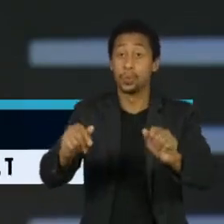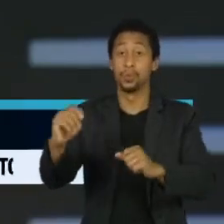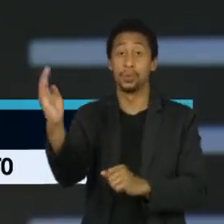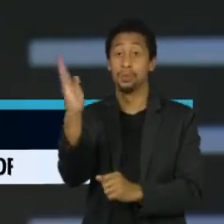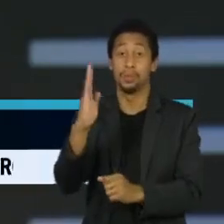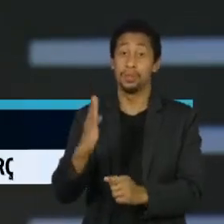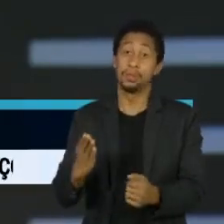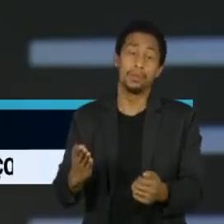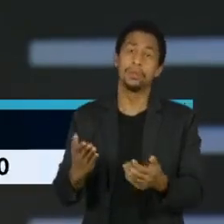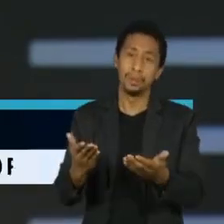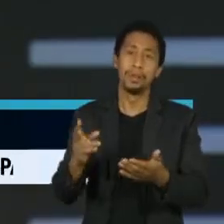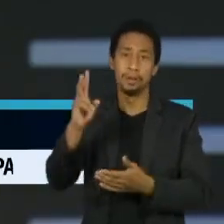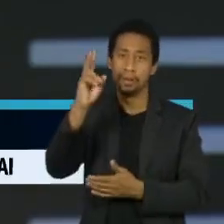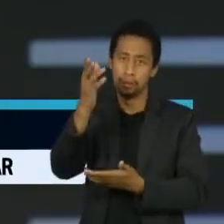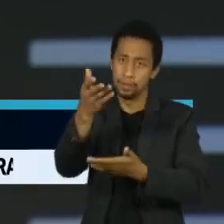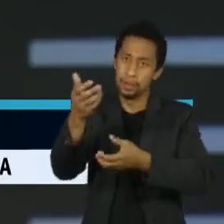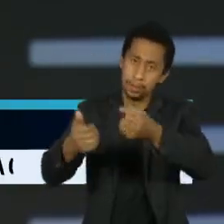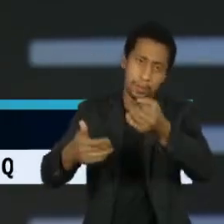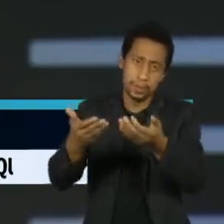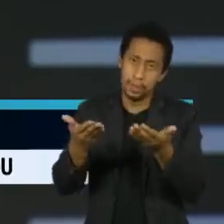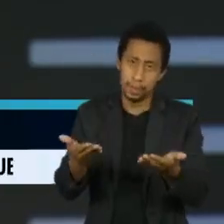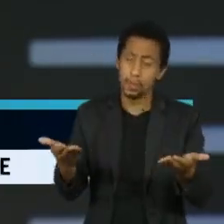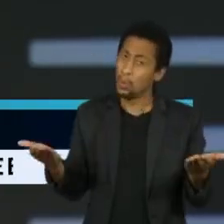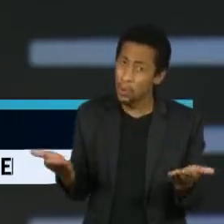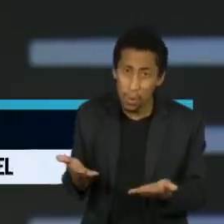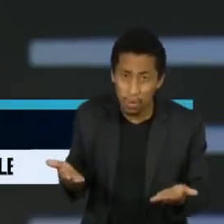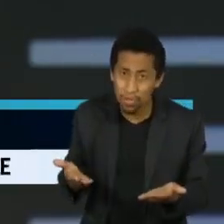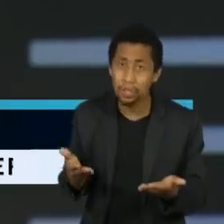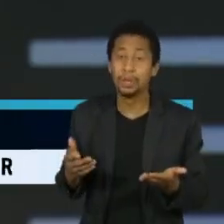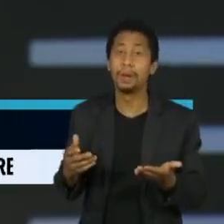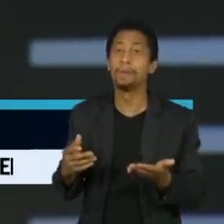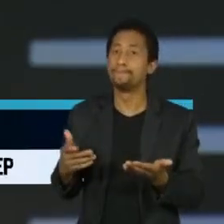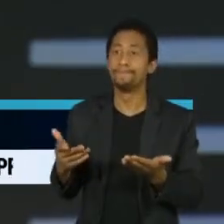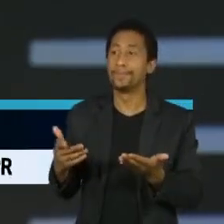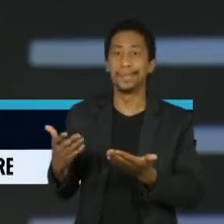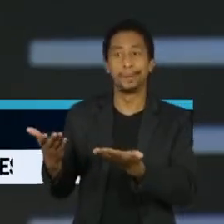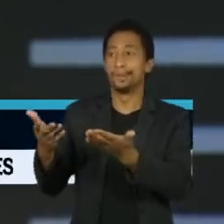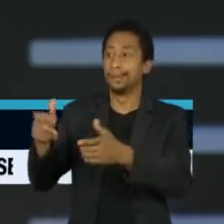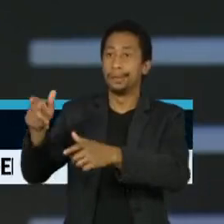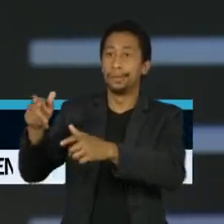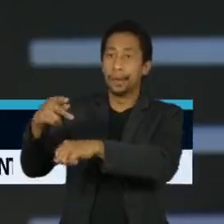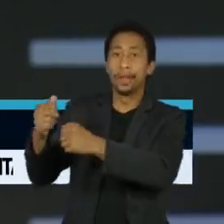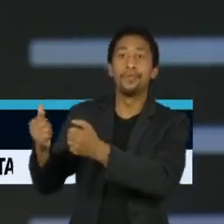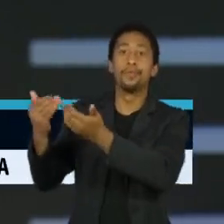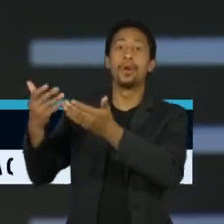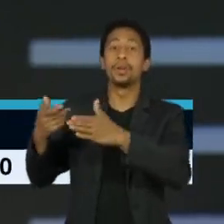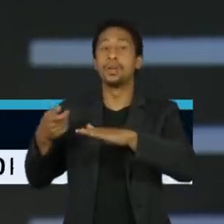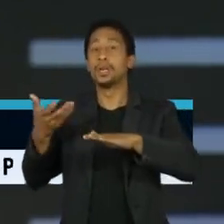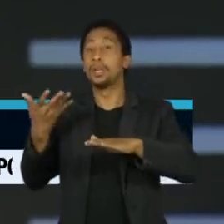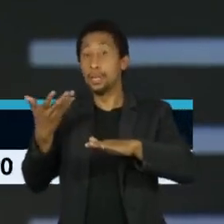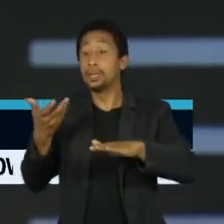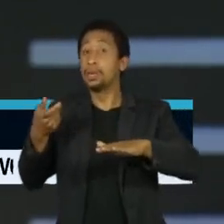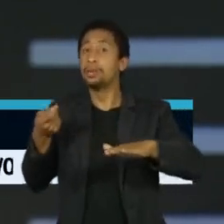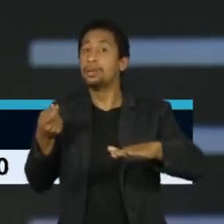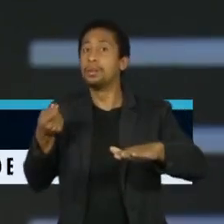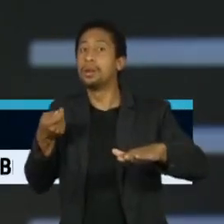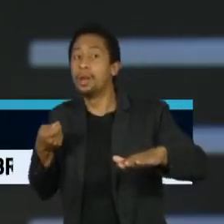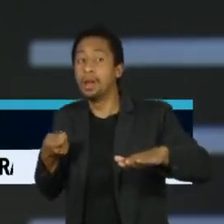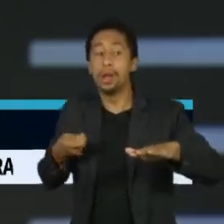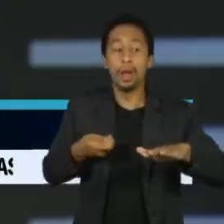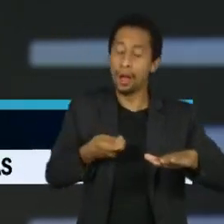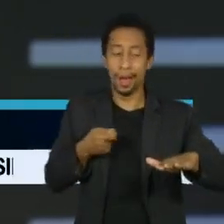como você falou, isso é o que mais hoje afugenta os investidores. E com a fuga de capital, a gente sabe qual que é o